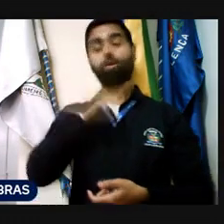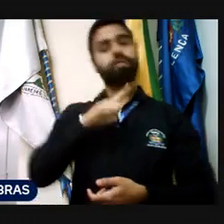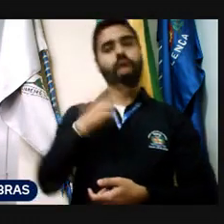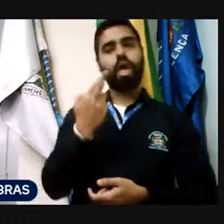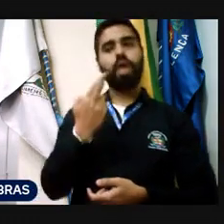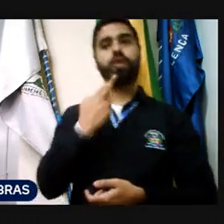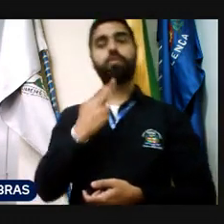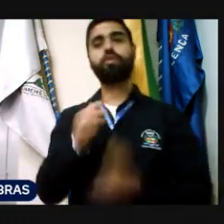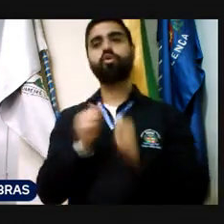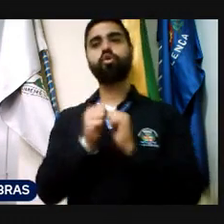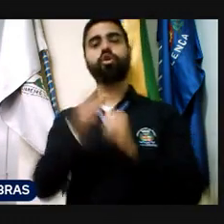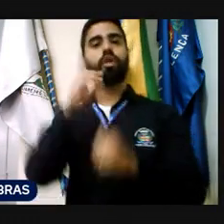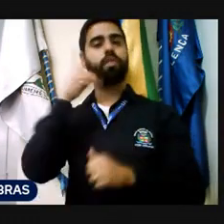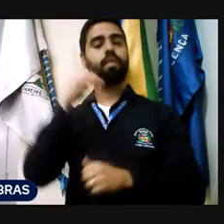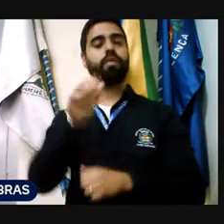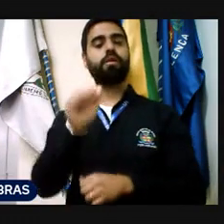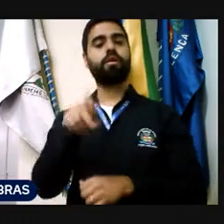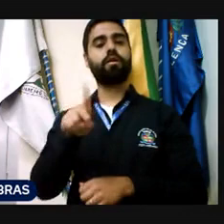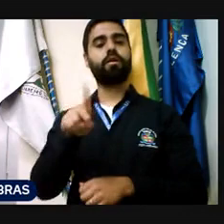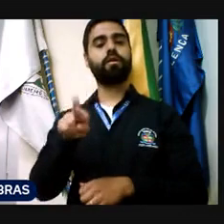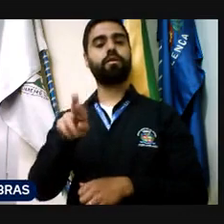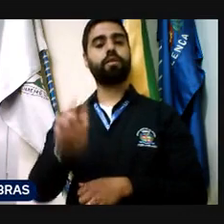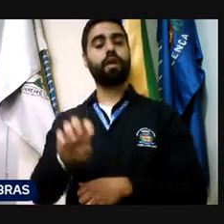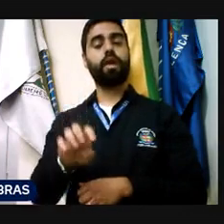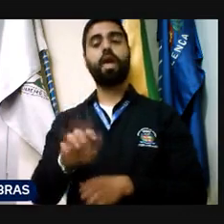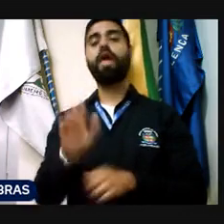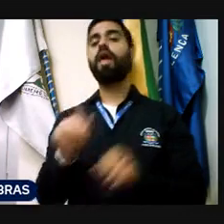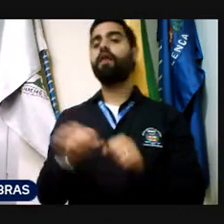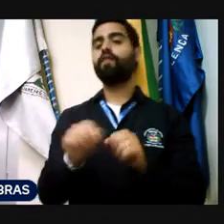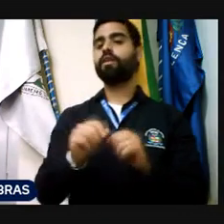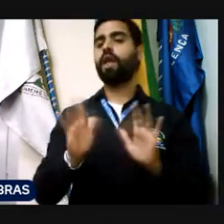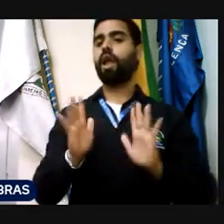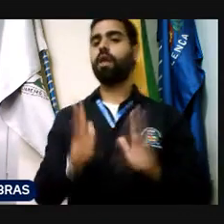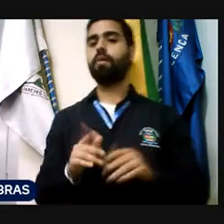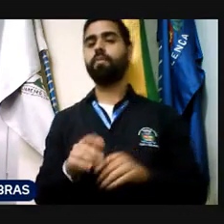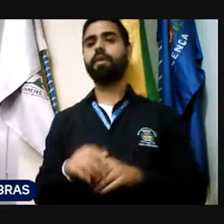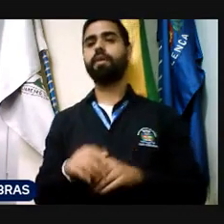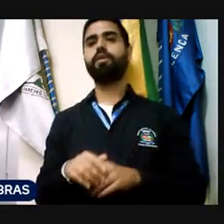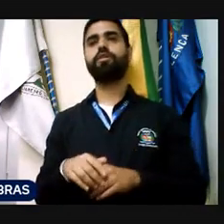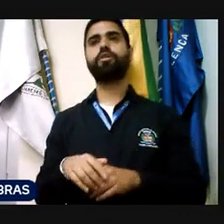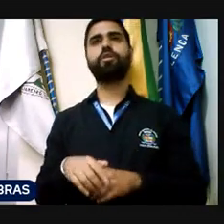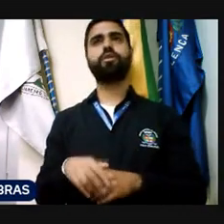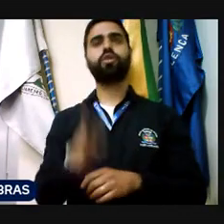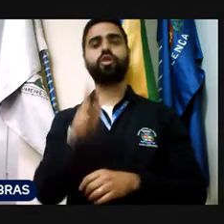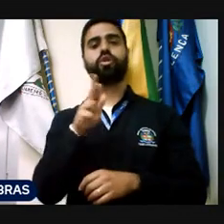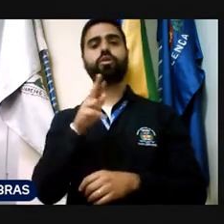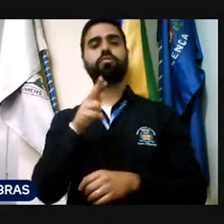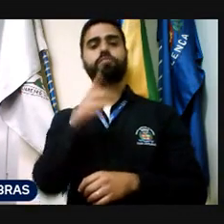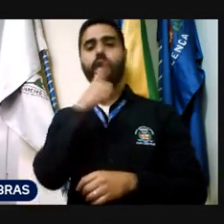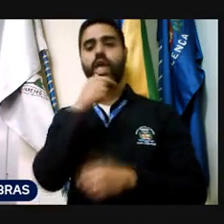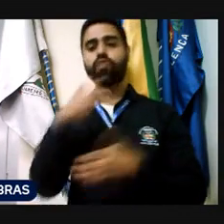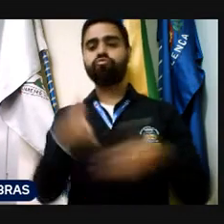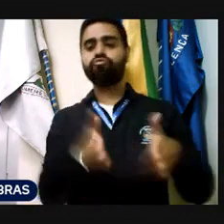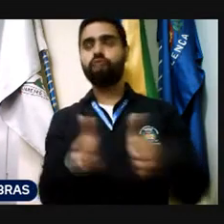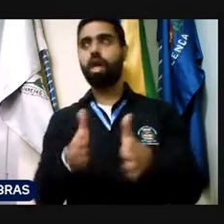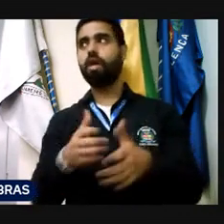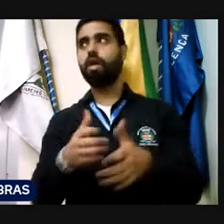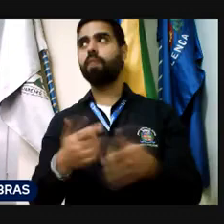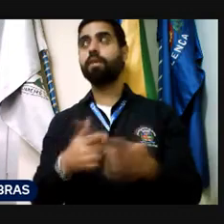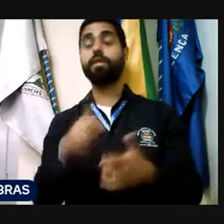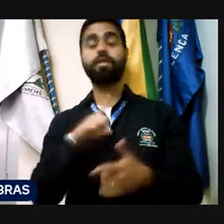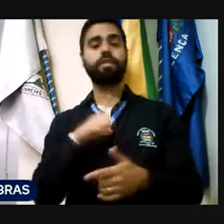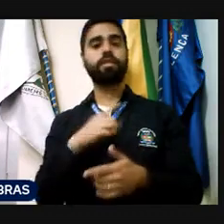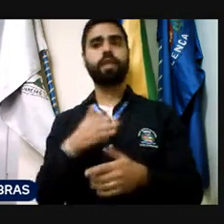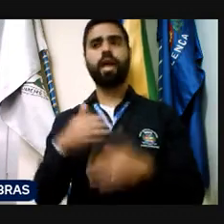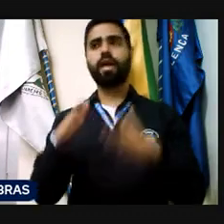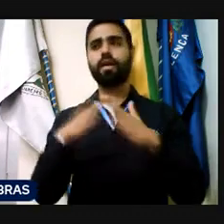do deputado André Correia. Está sendo feita a limpeza do rio, que por várias vezes vi aquelas casas, moradores